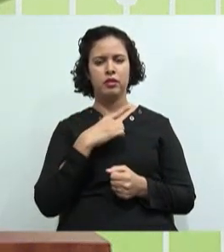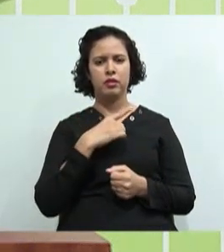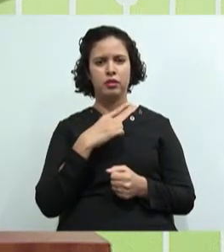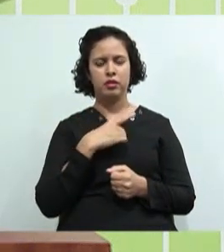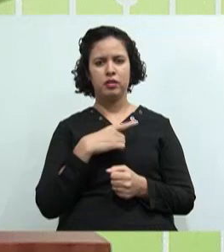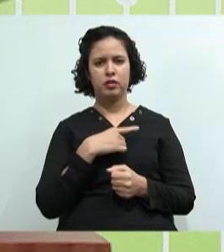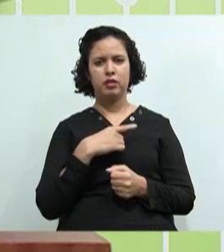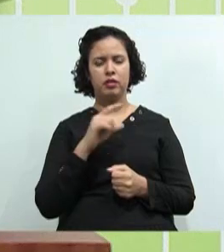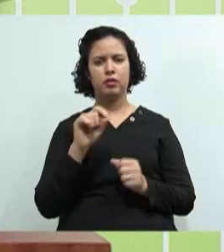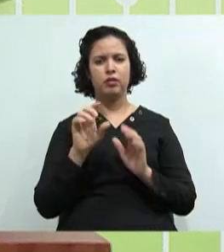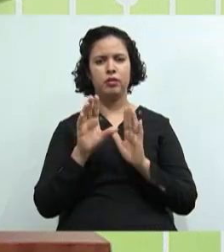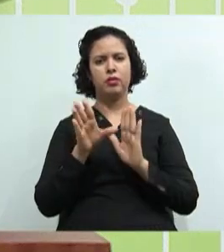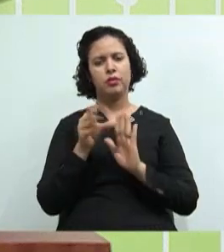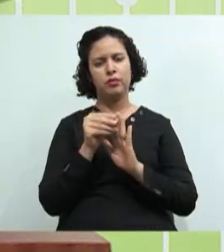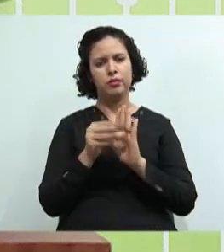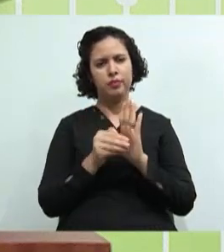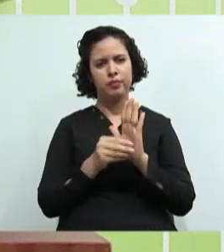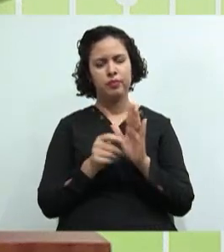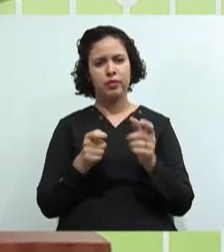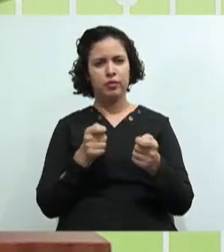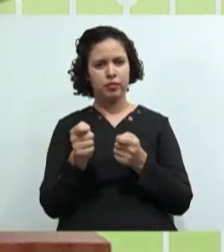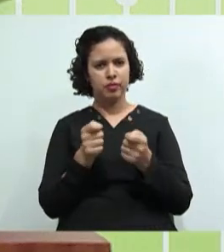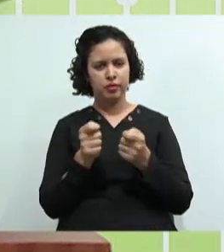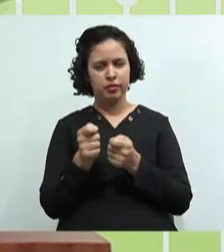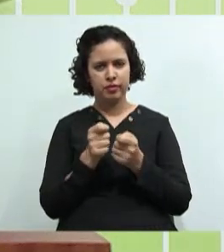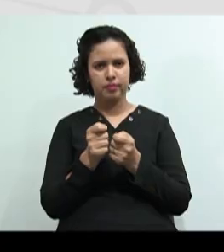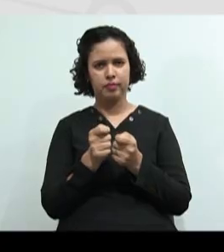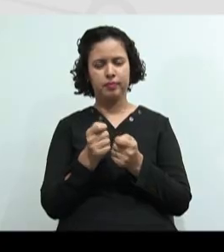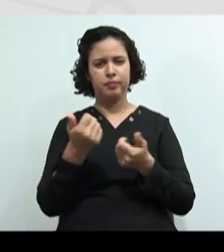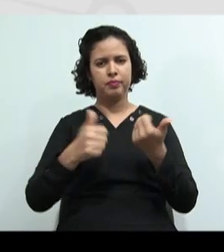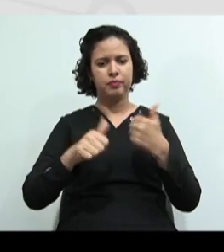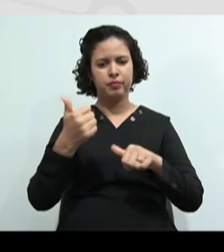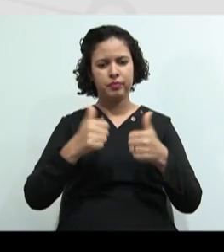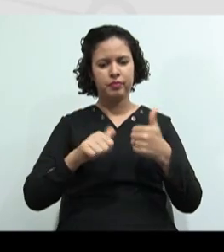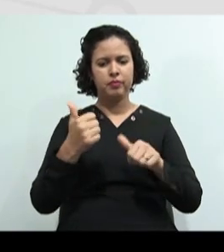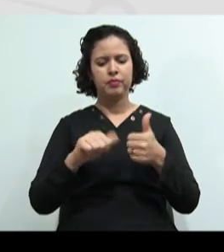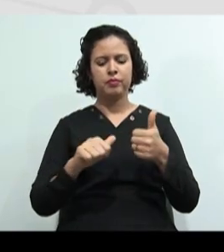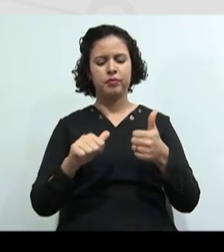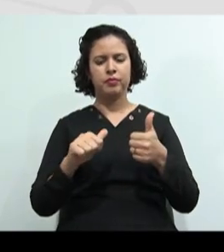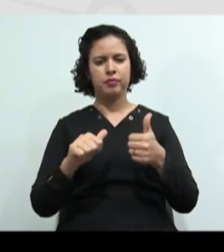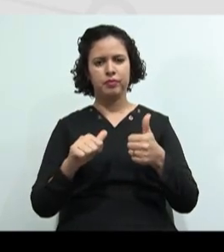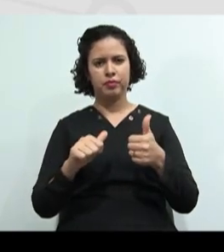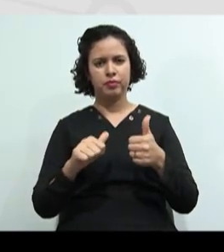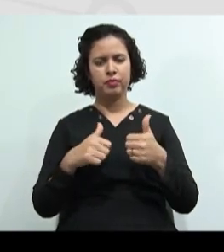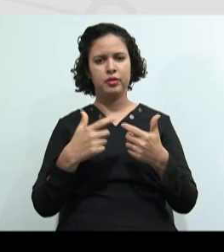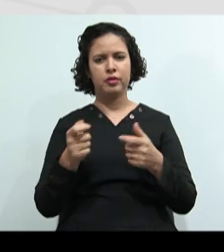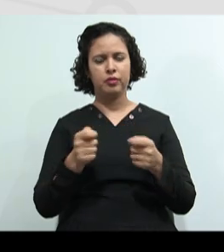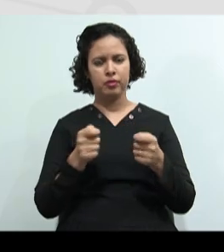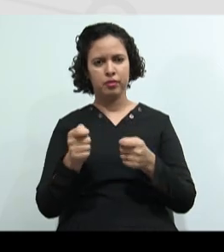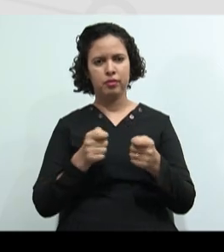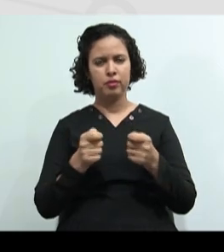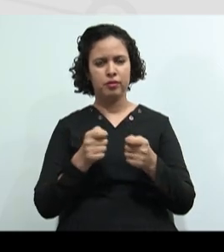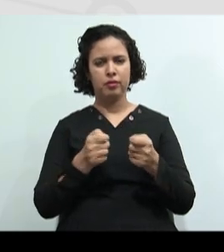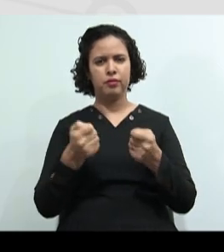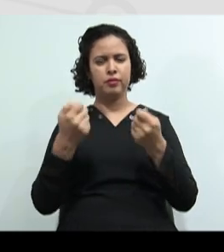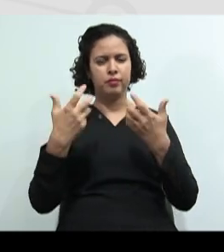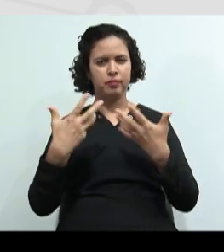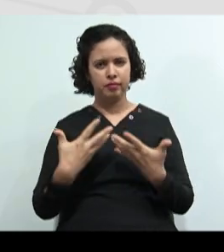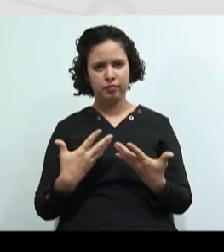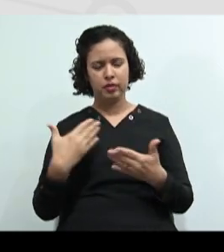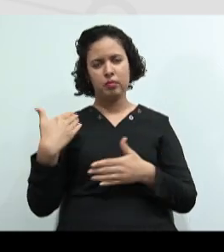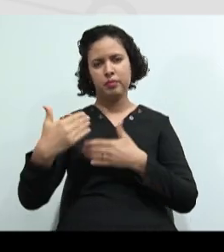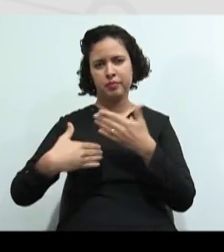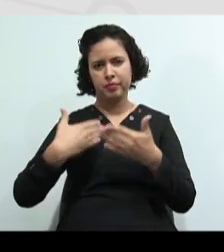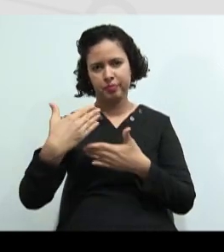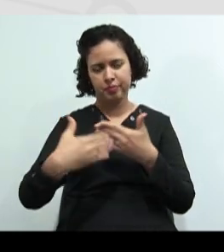o conteúdo de controle e avaliação. Do que se trata? Coloca aí para mim, ó. O controle compreende o